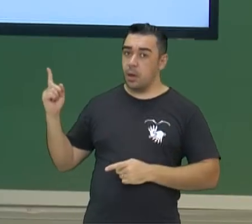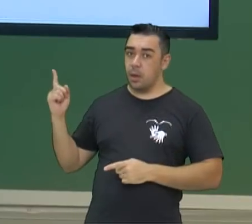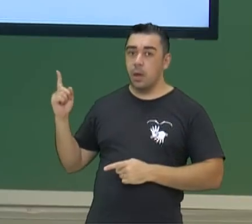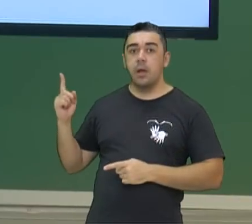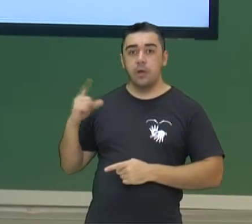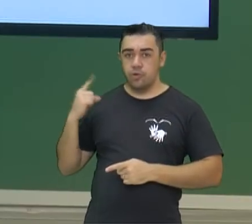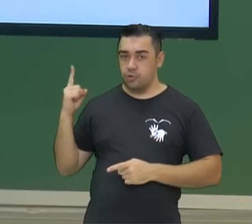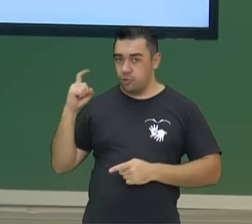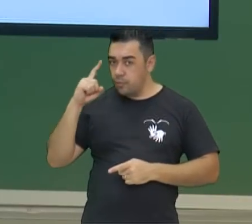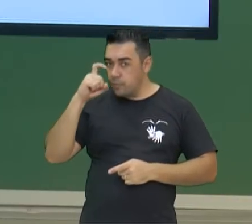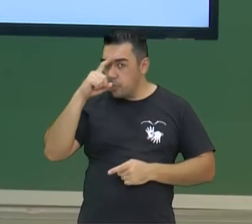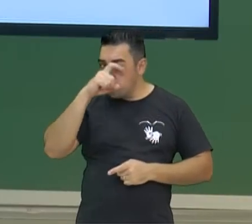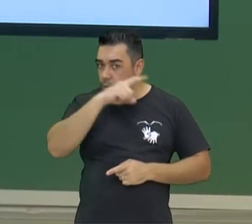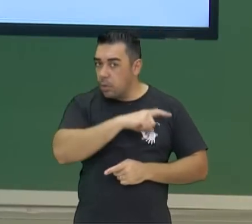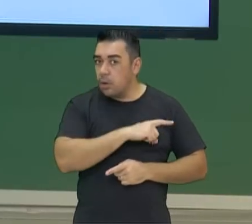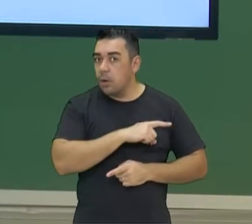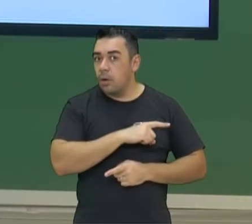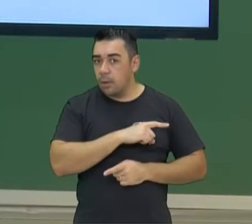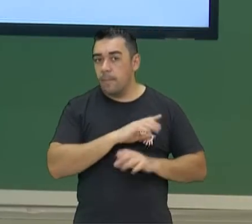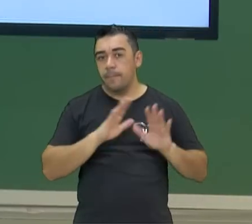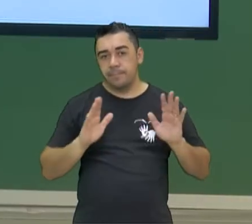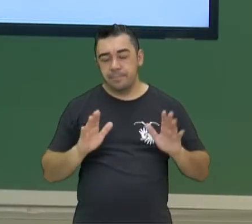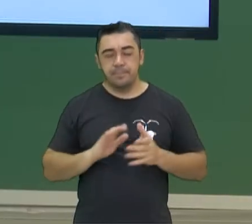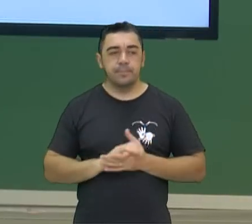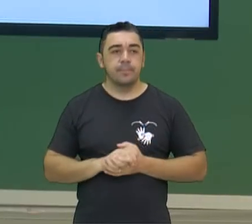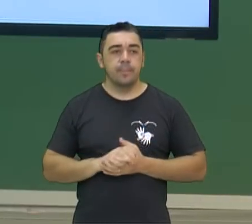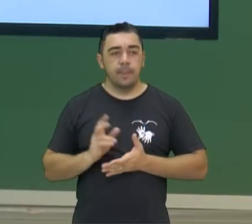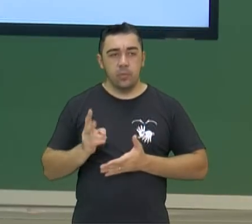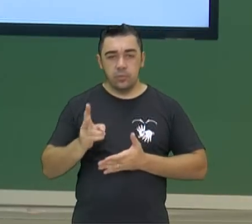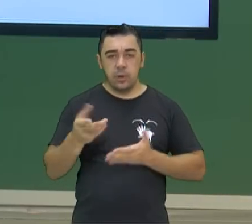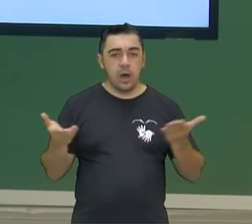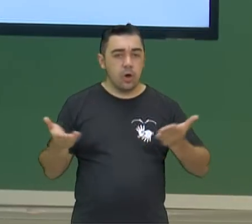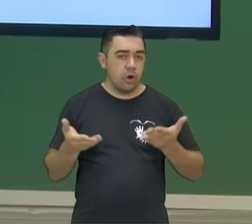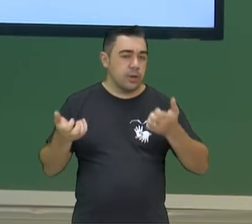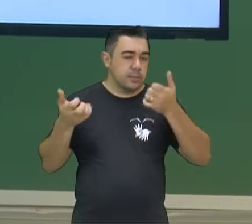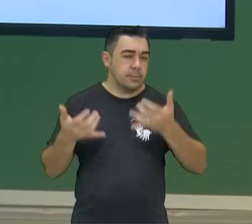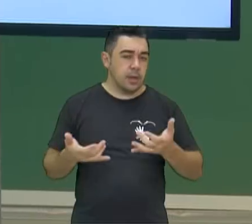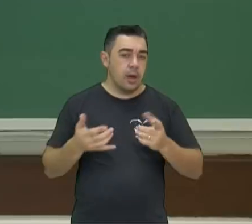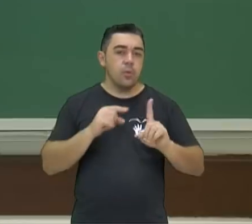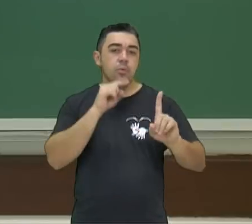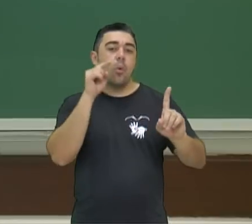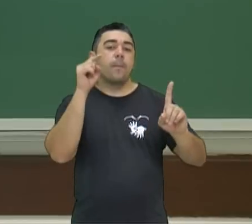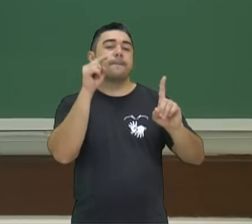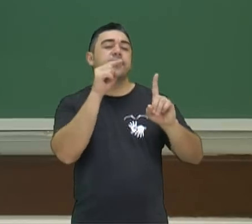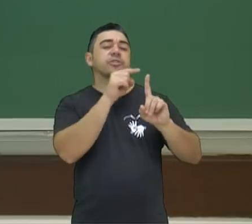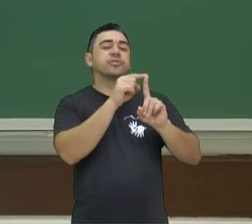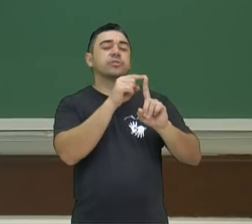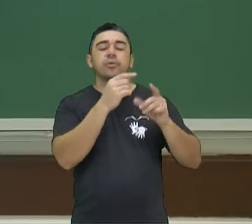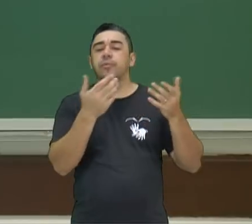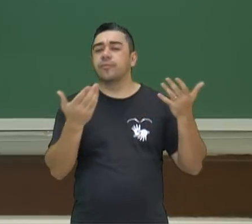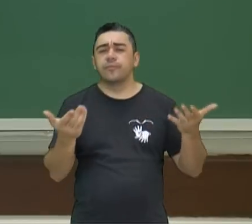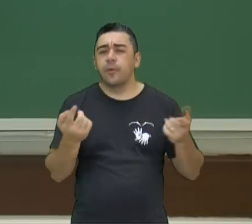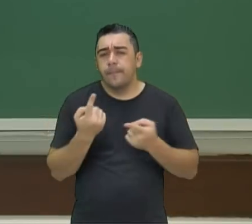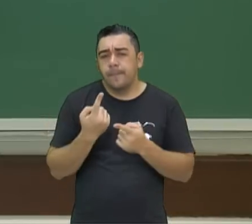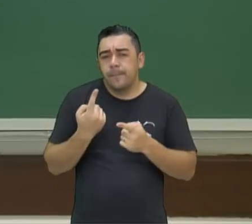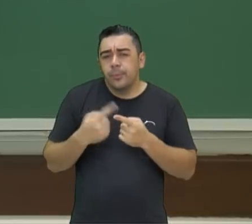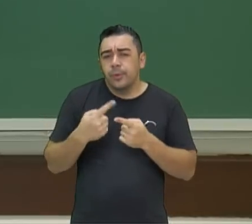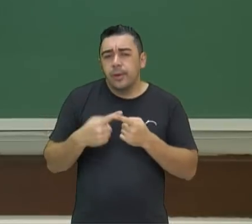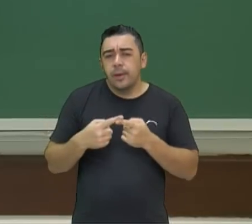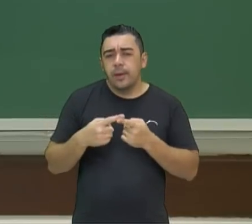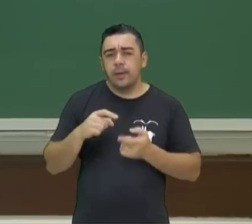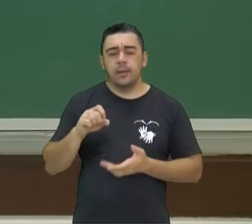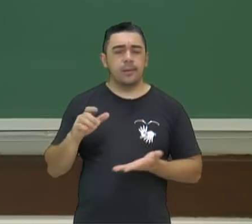dificuldade, eu diria, Mas, na sequência, vamos falar um pouquinho do objetivo. Para que serve? O que tem a